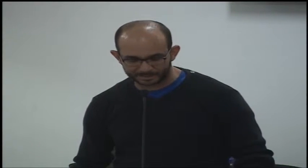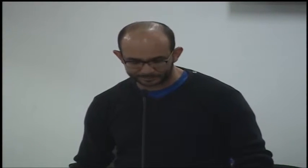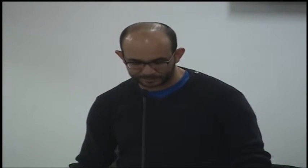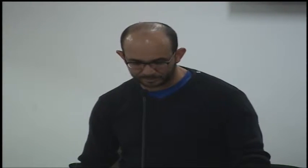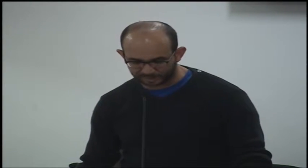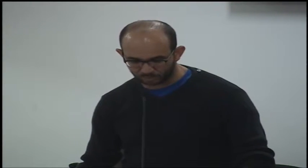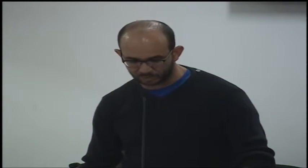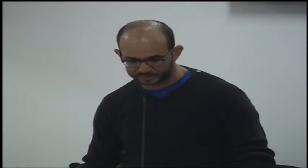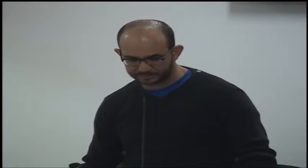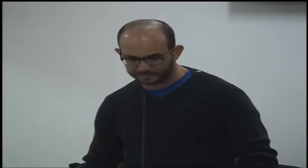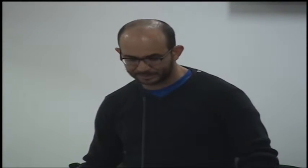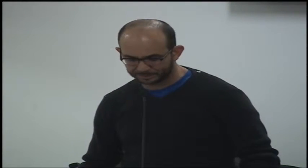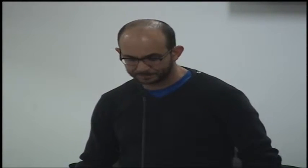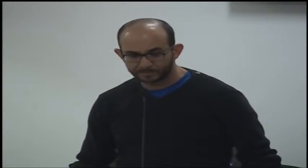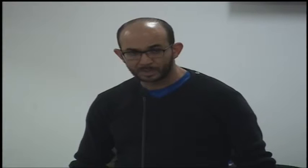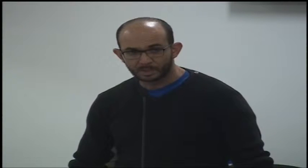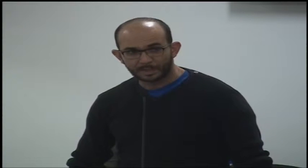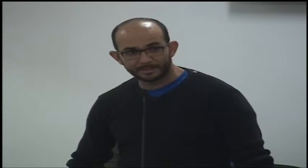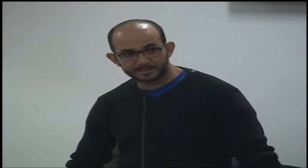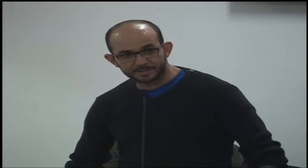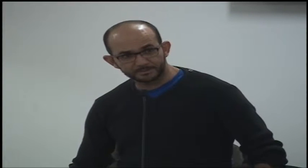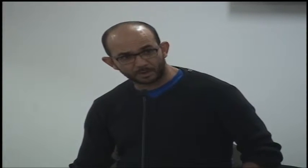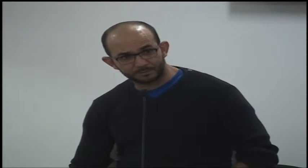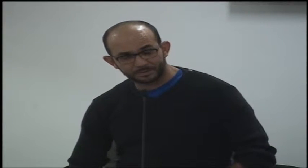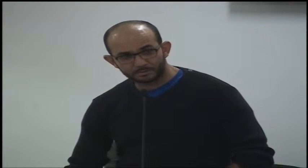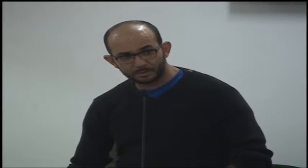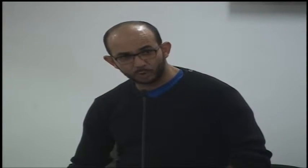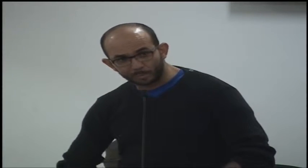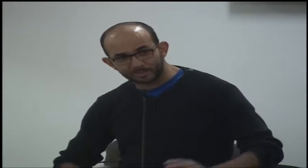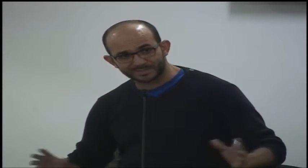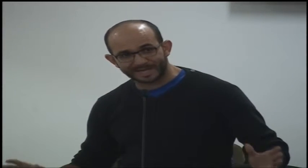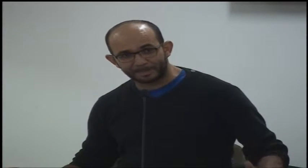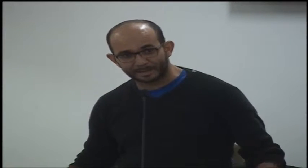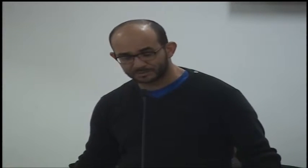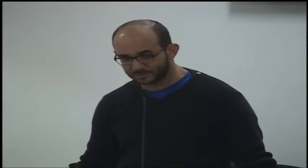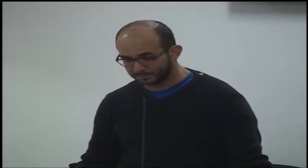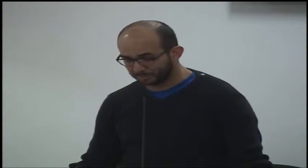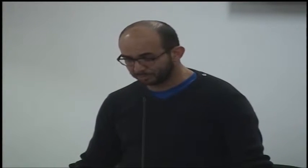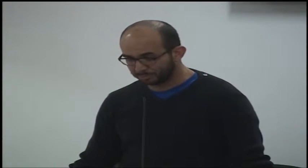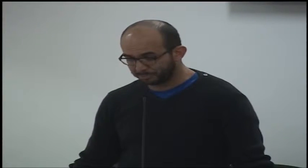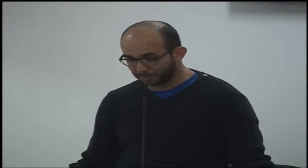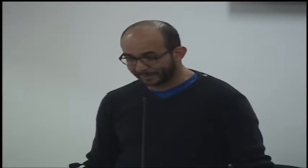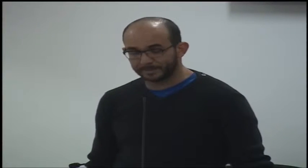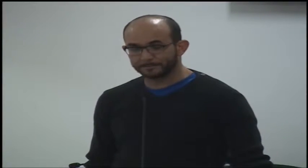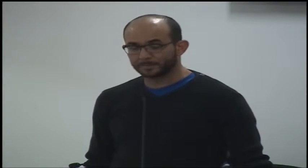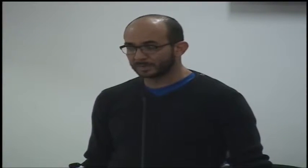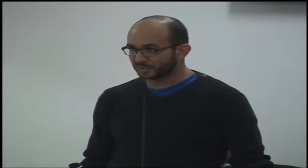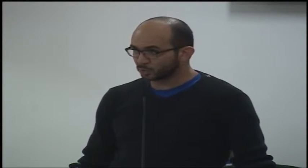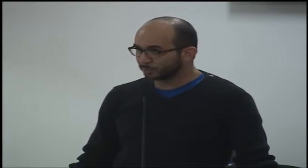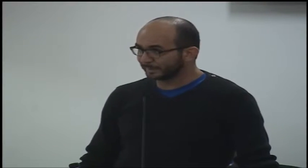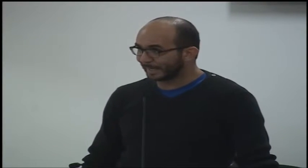entrega que ela tem para com a nossa cidade. A Anice desenvolve inúmeros trabalhos por aqui, nas